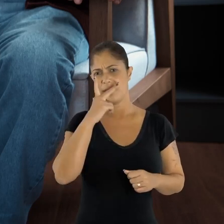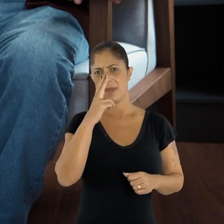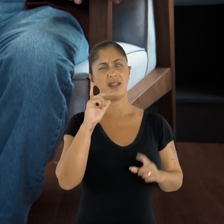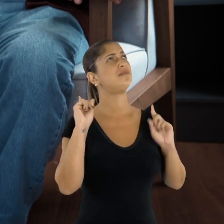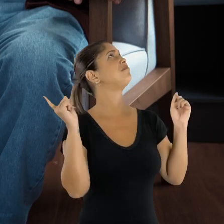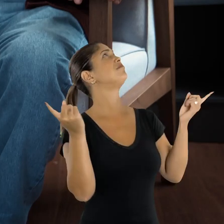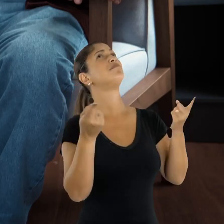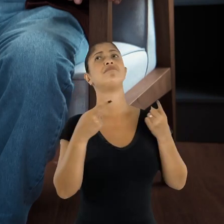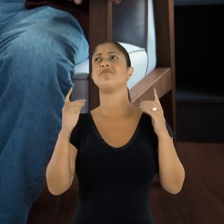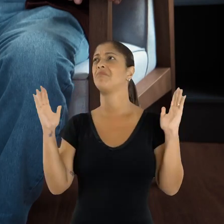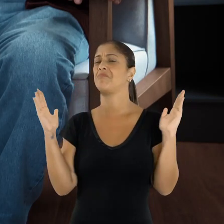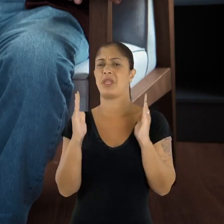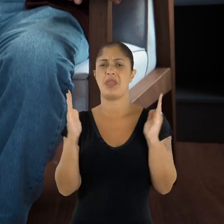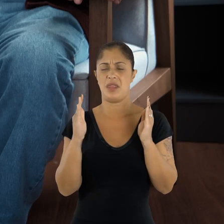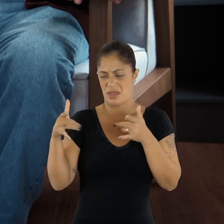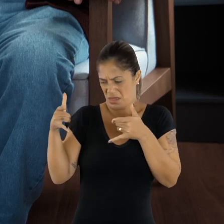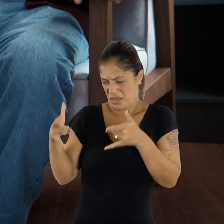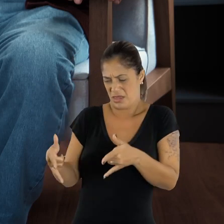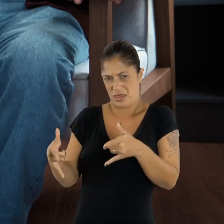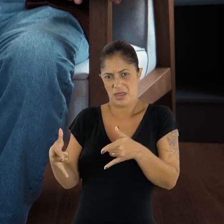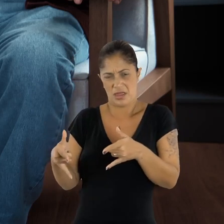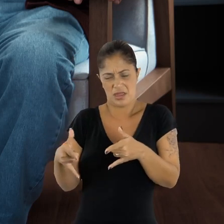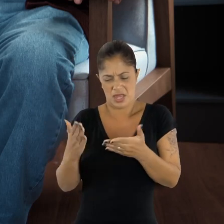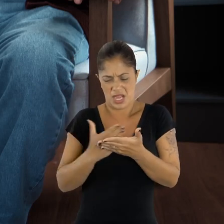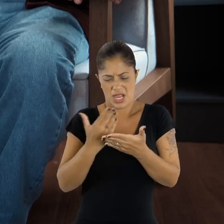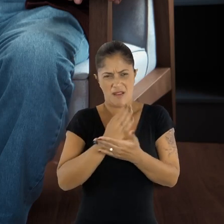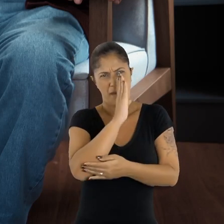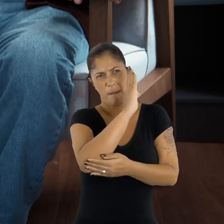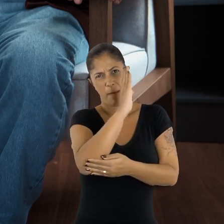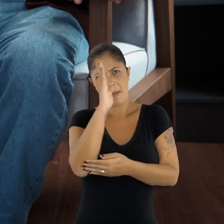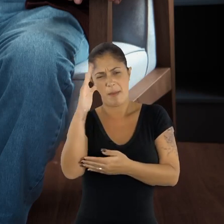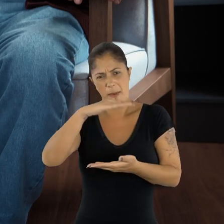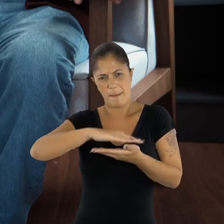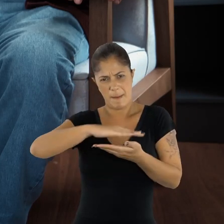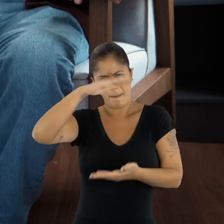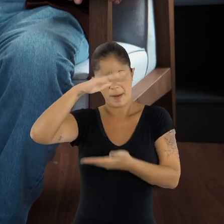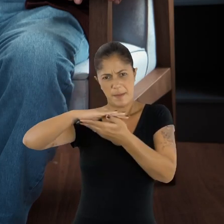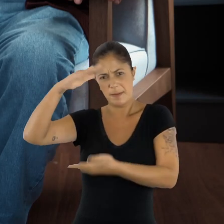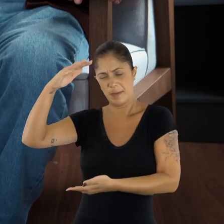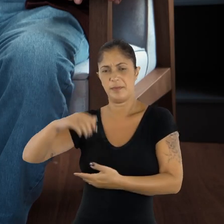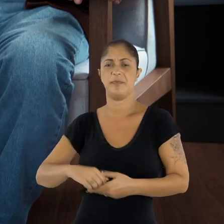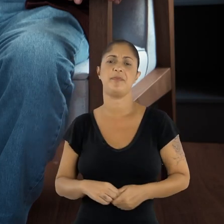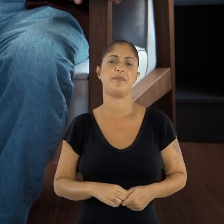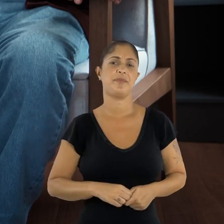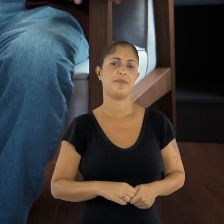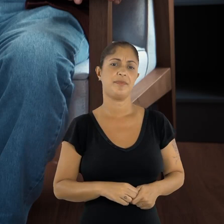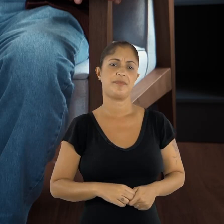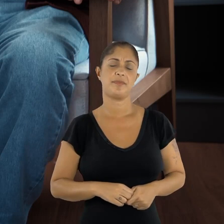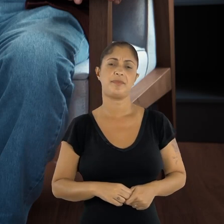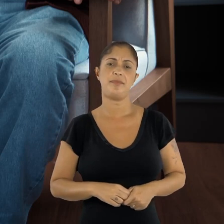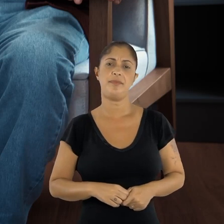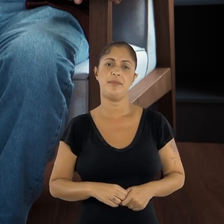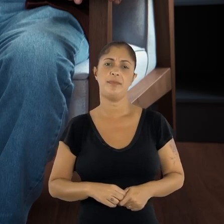um bico menor que isso aqui. Um escritório pequeno. Uma caminha, um monte de livro empilhado lá na bagunça dele lá